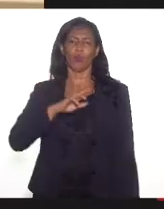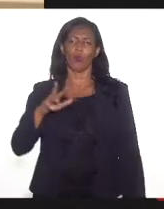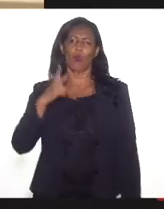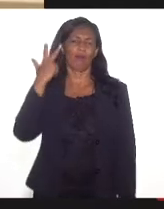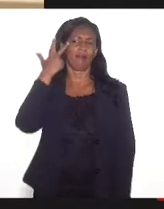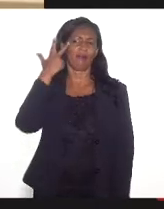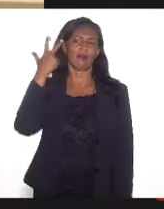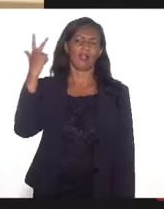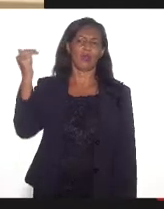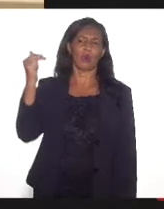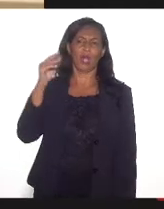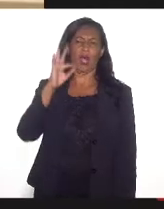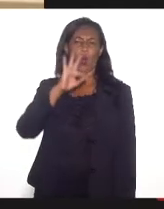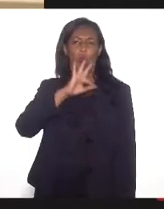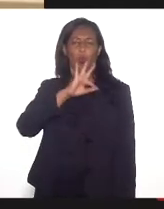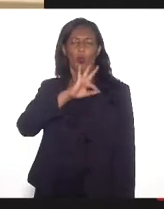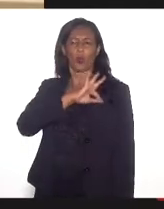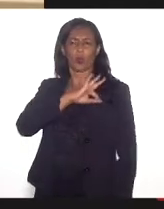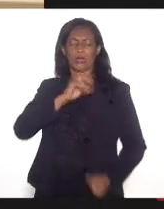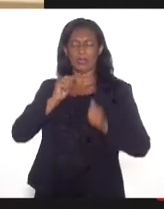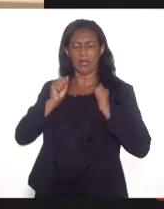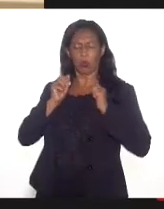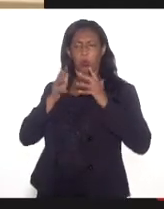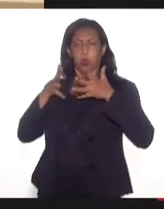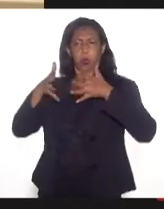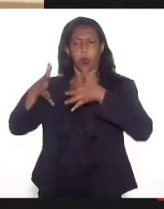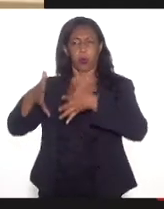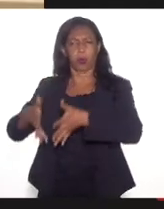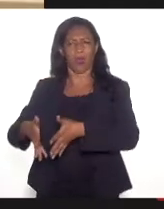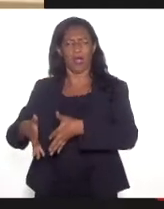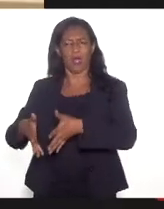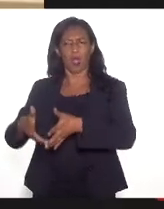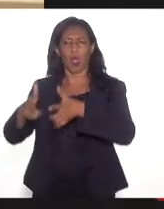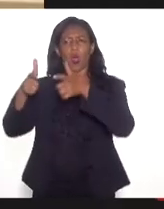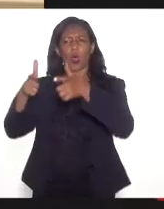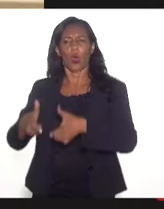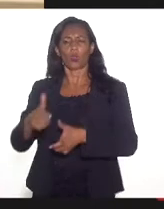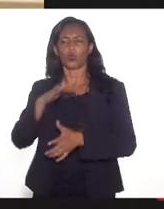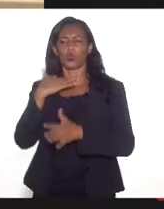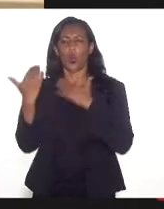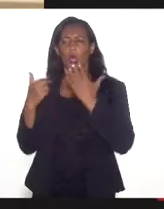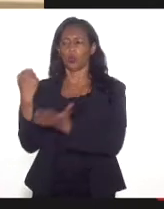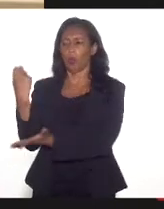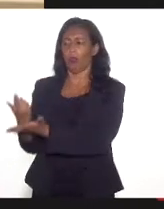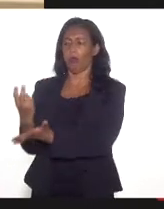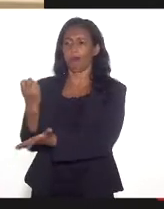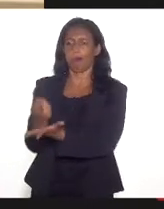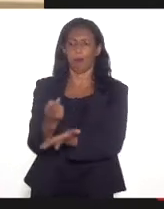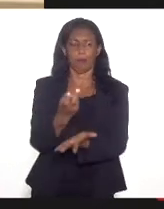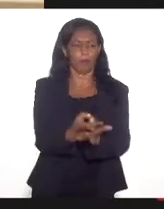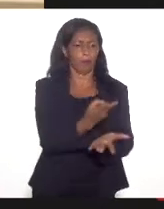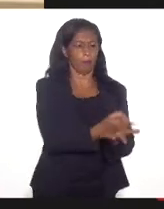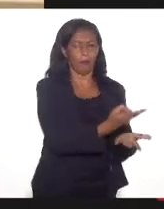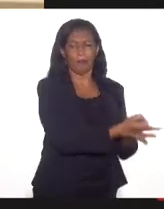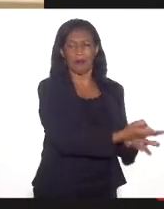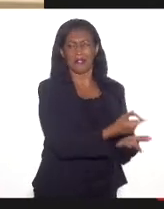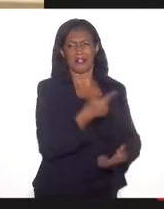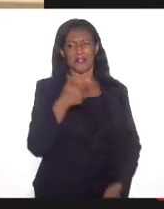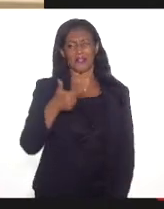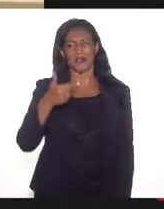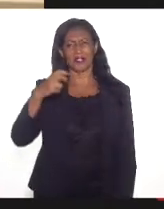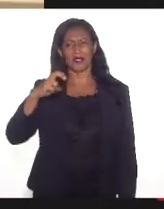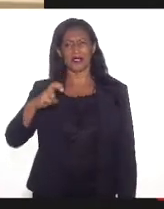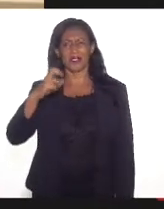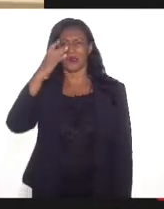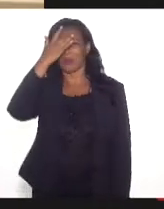operação policial onde corpos são deixados pelo chão, onde 25 pessoas são mortas, não